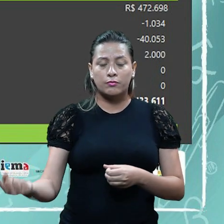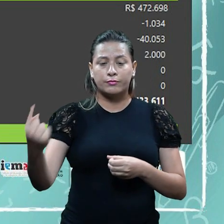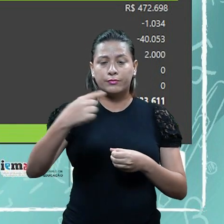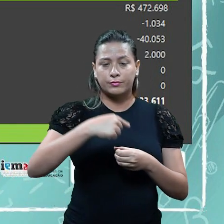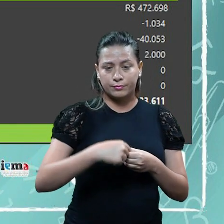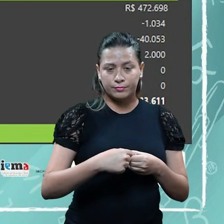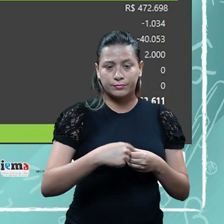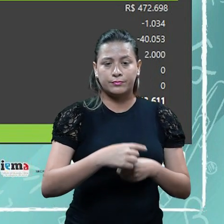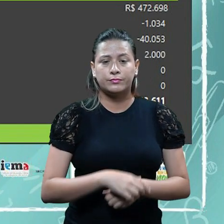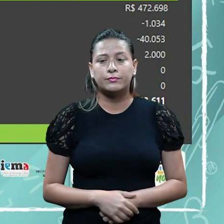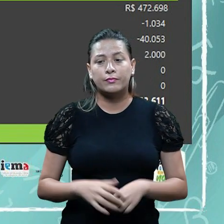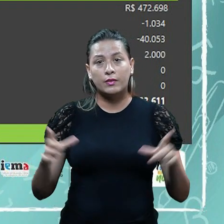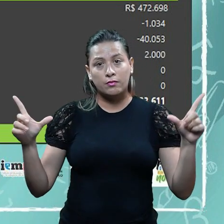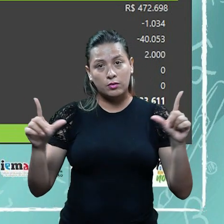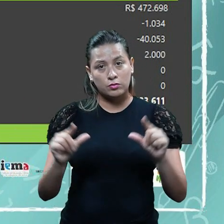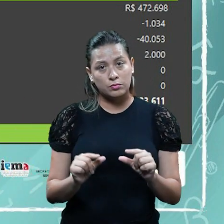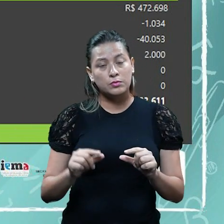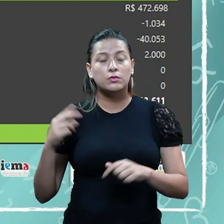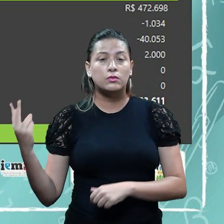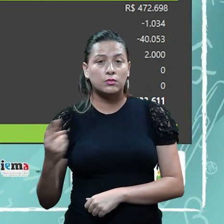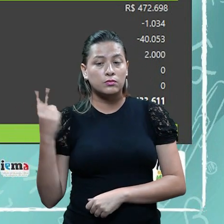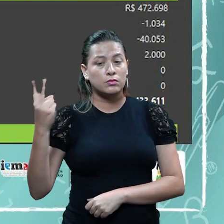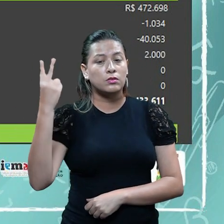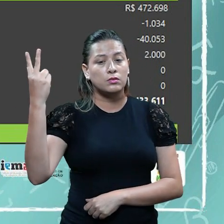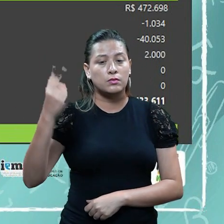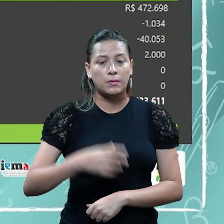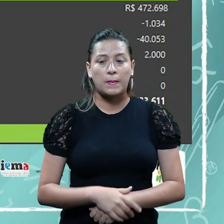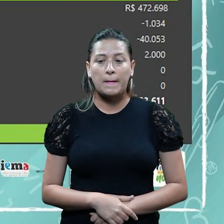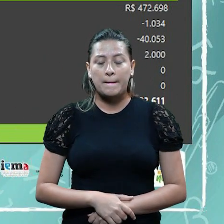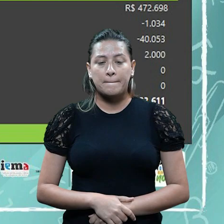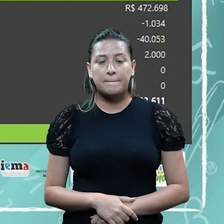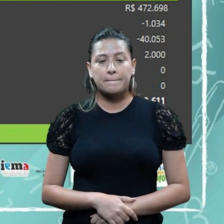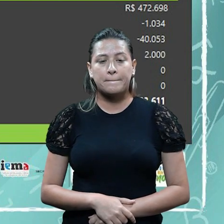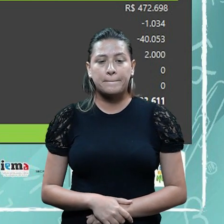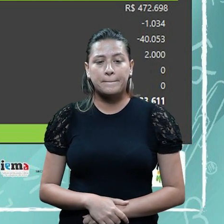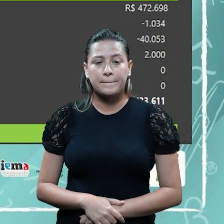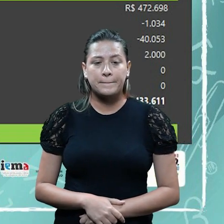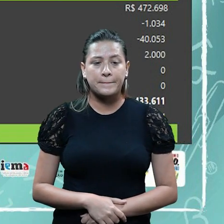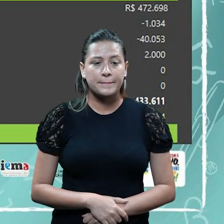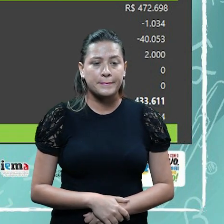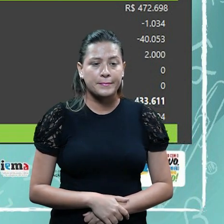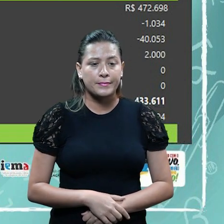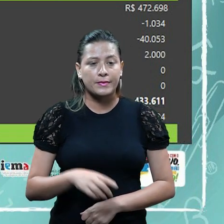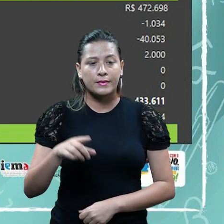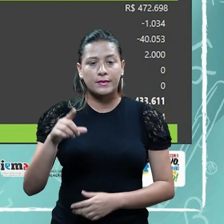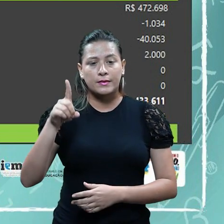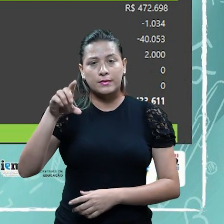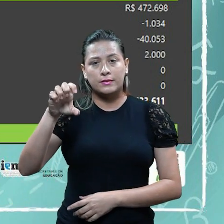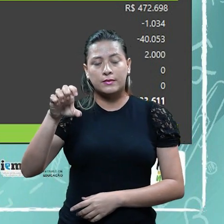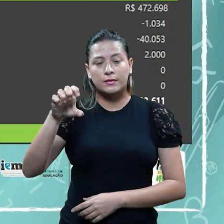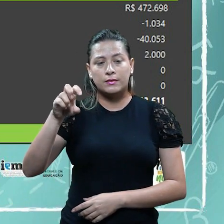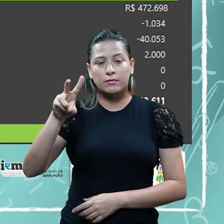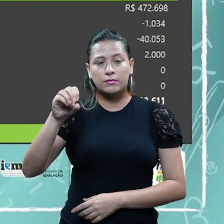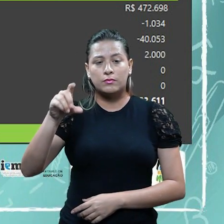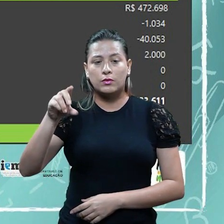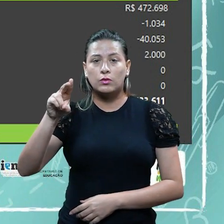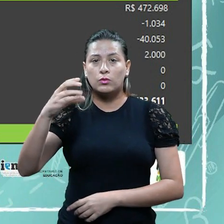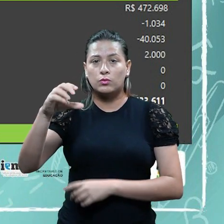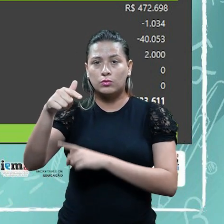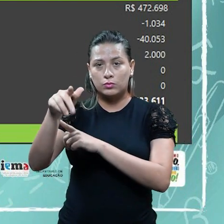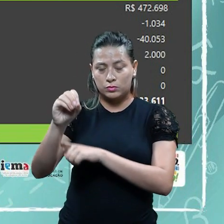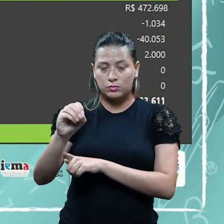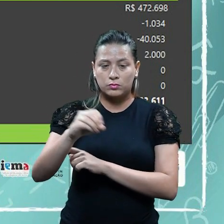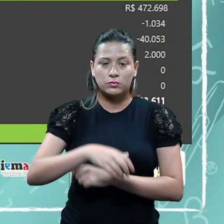Vai diminuir esse valor, são as deduções das receitas. Então nós temos aqui deduções, devoluções é o quê? Uma